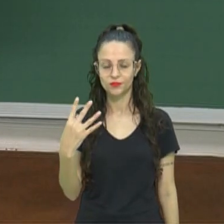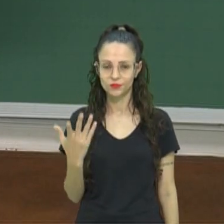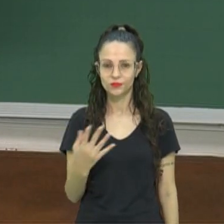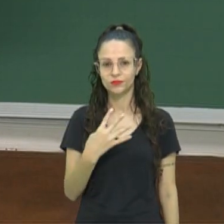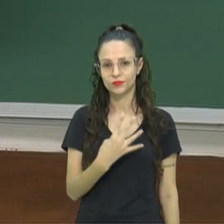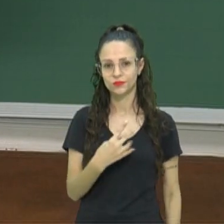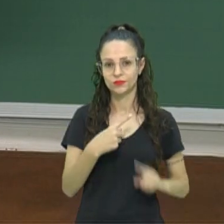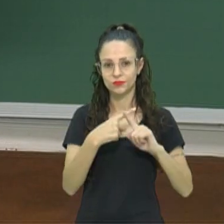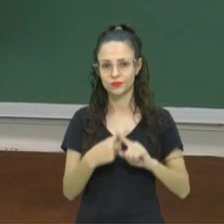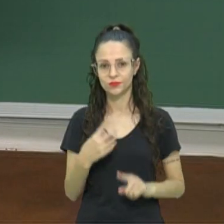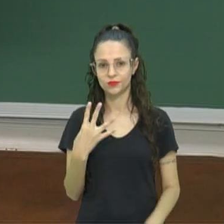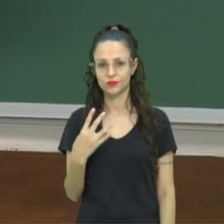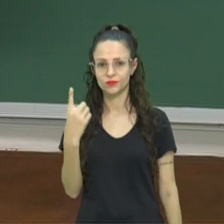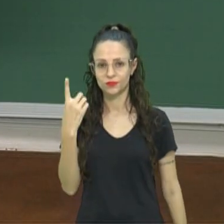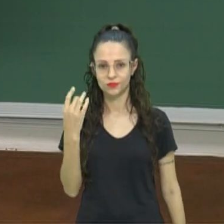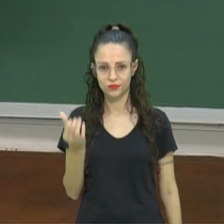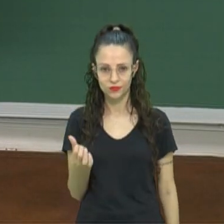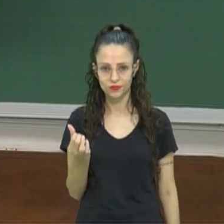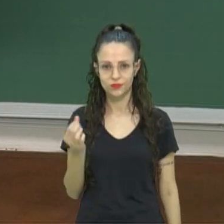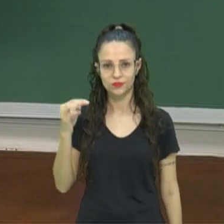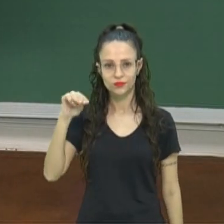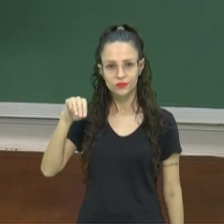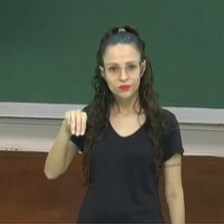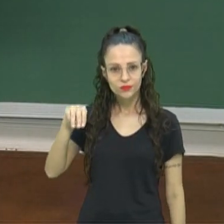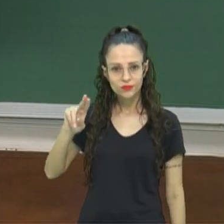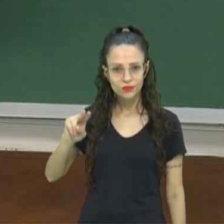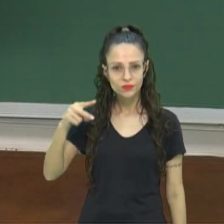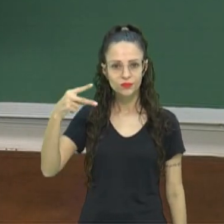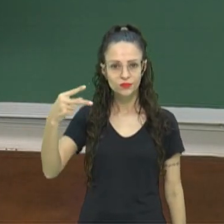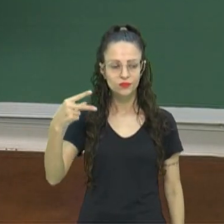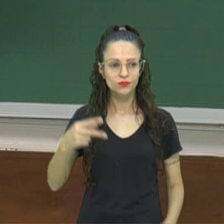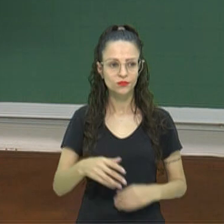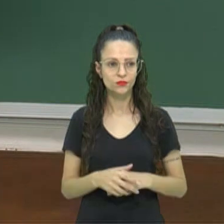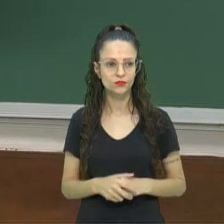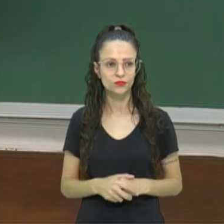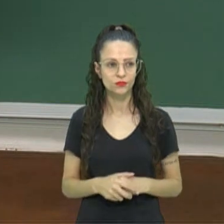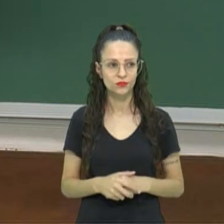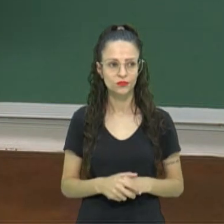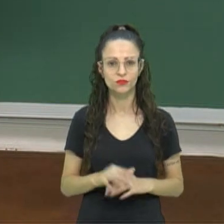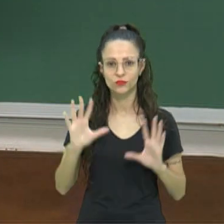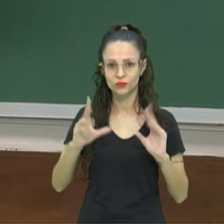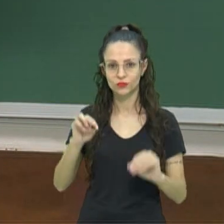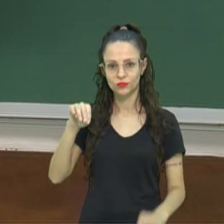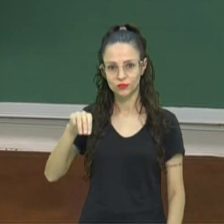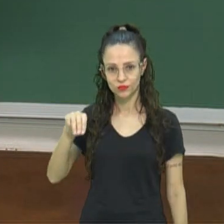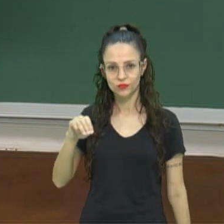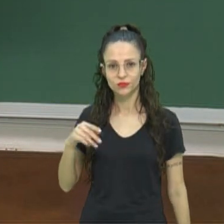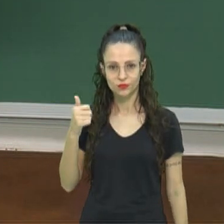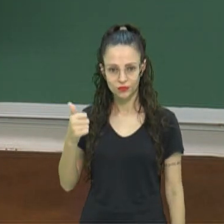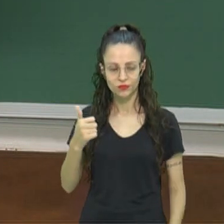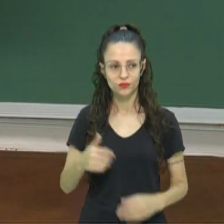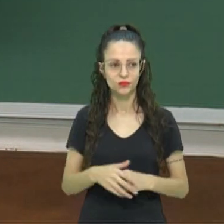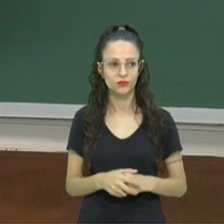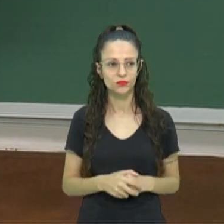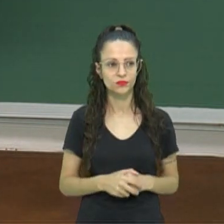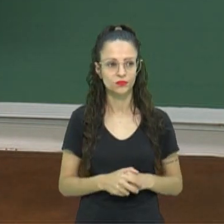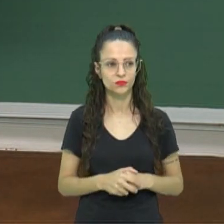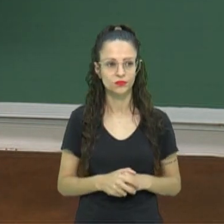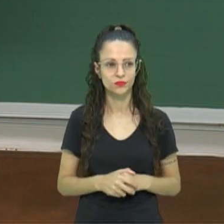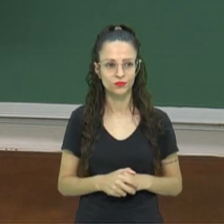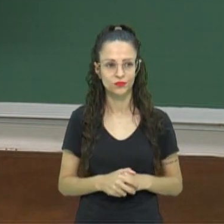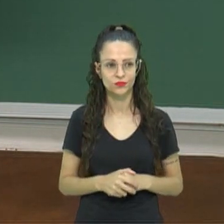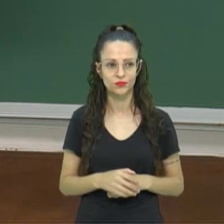4 vezes 4, 16 metros quadrados. Está tudo em metro, ó, então não precisa se preocupar com a unidade.